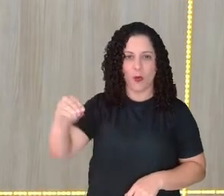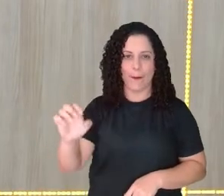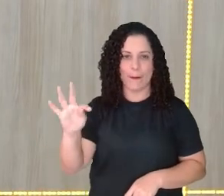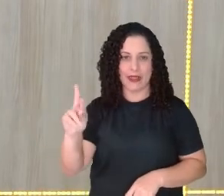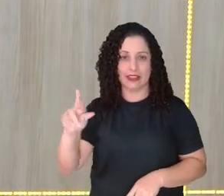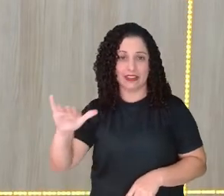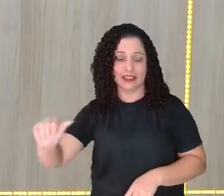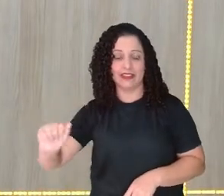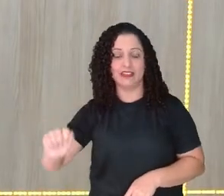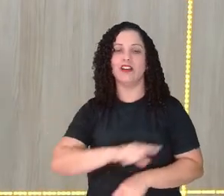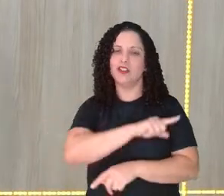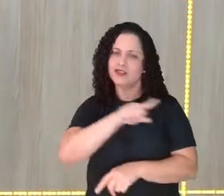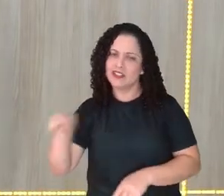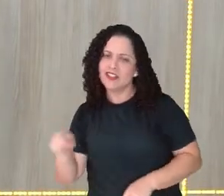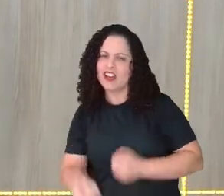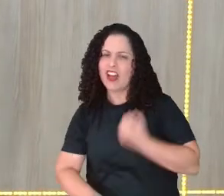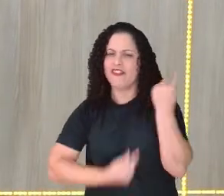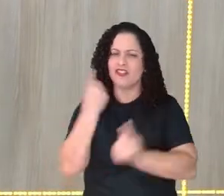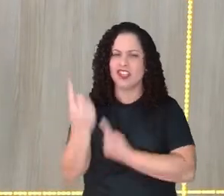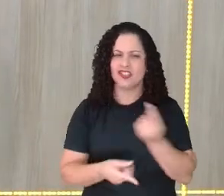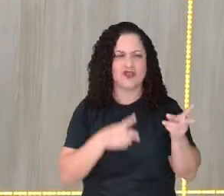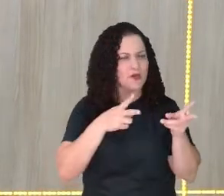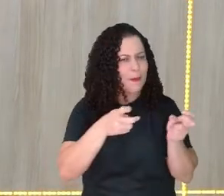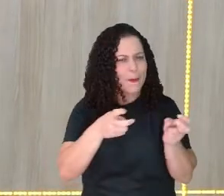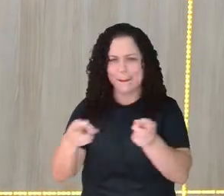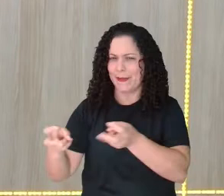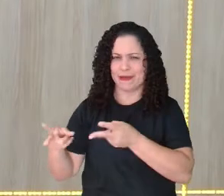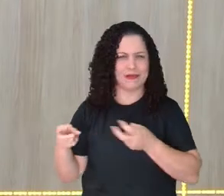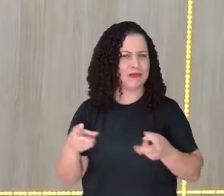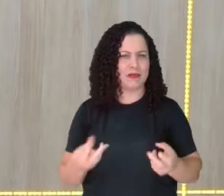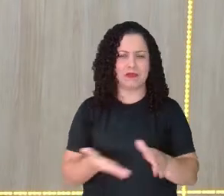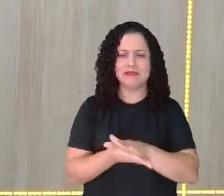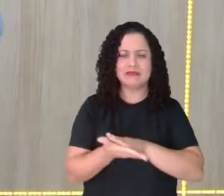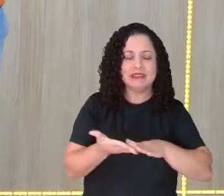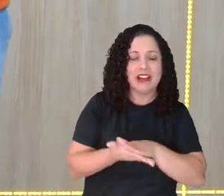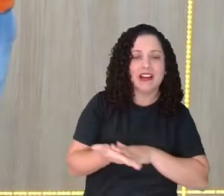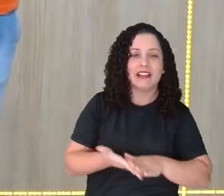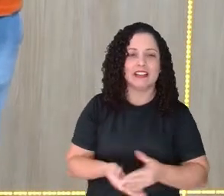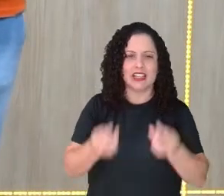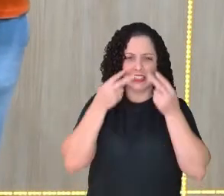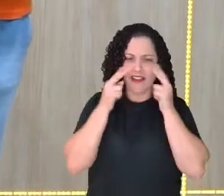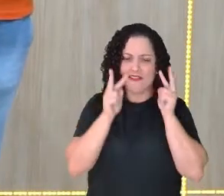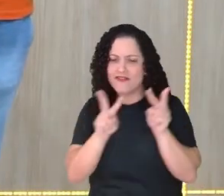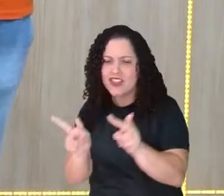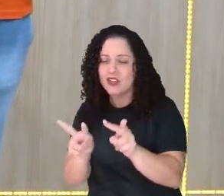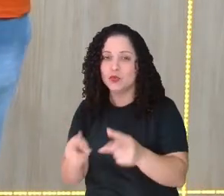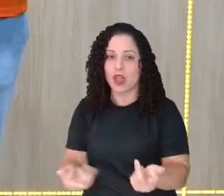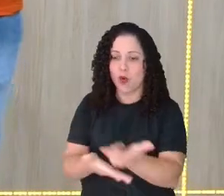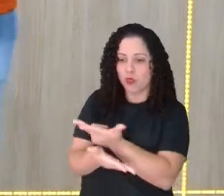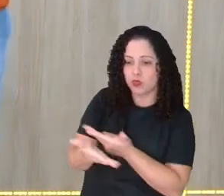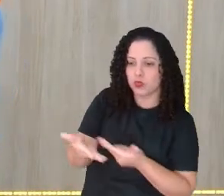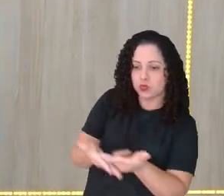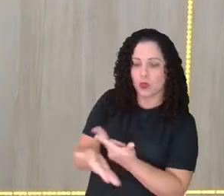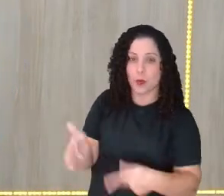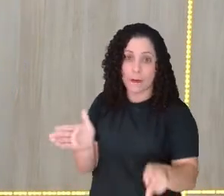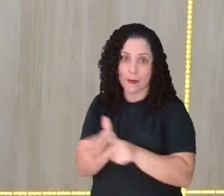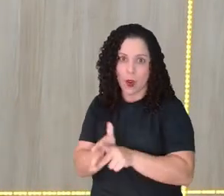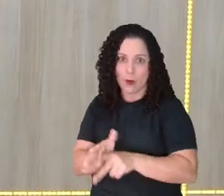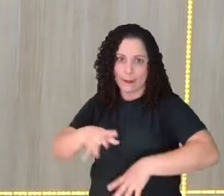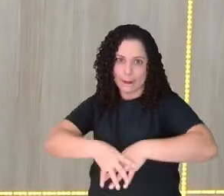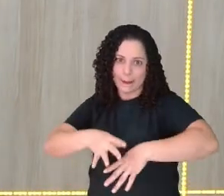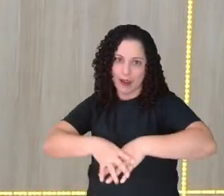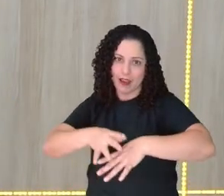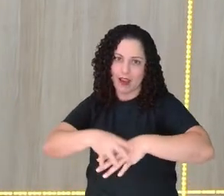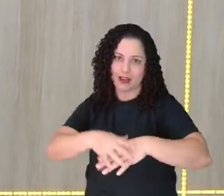a dia. Às vezes a gente não percebe que estamos vendo uma forma geométrica, né? Porque está tão intuitivo,